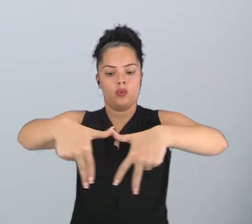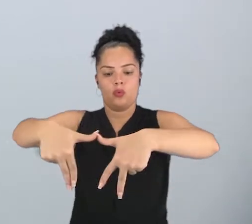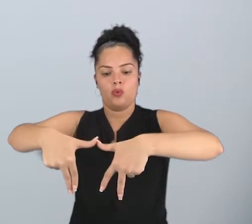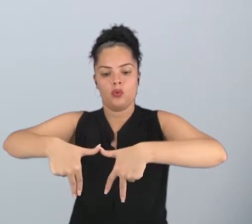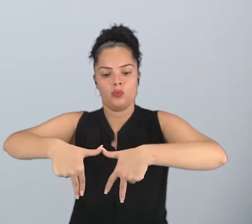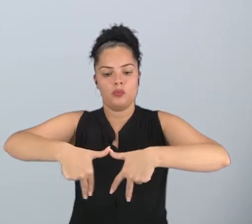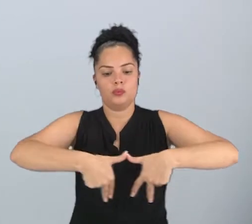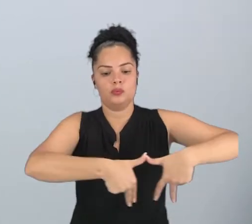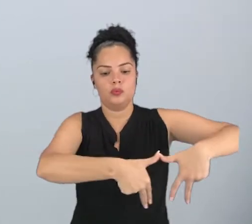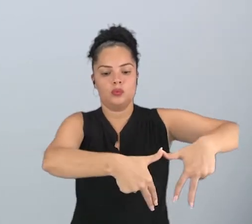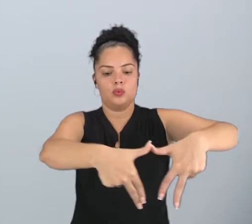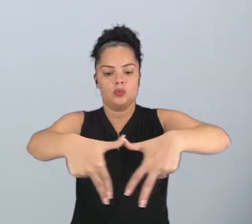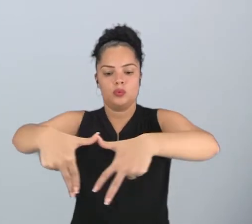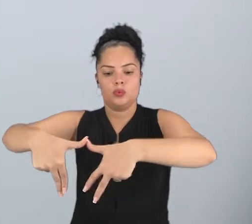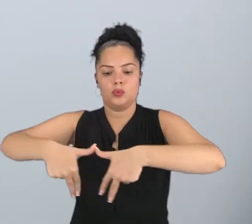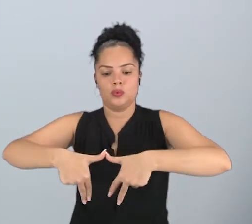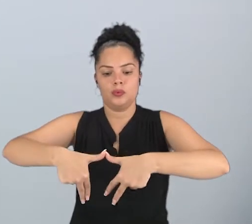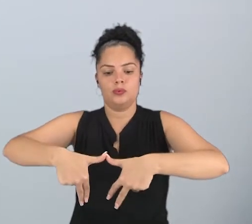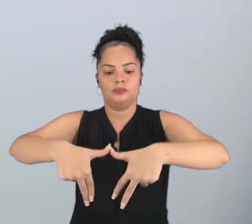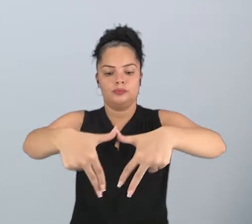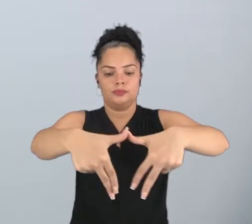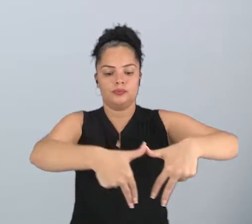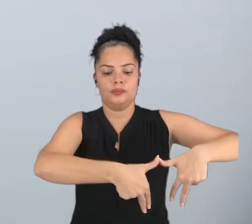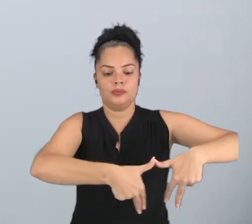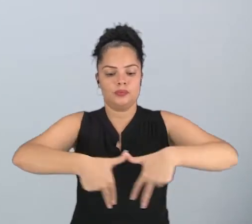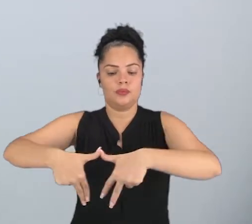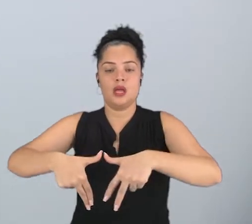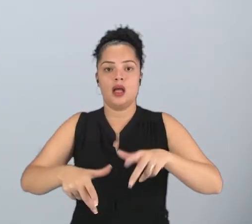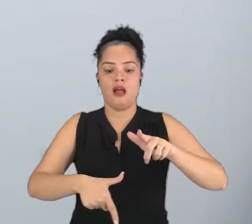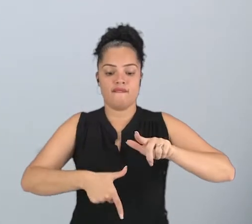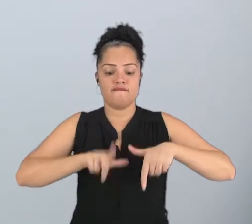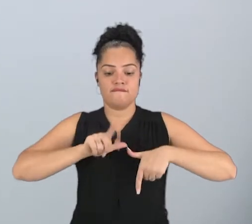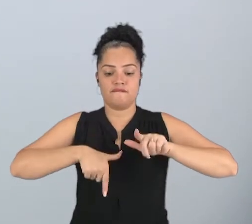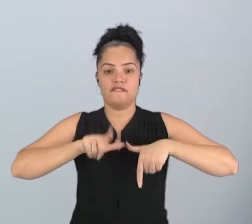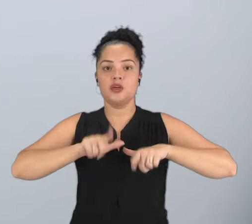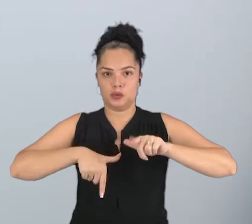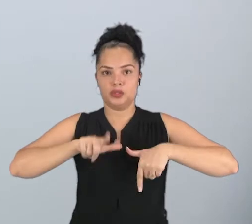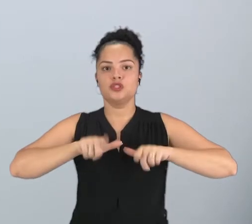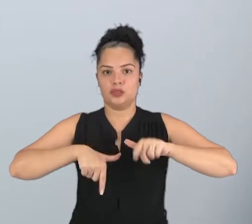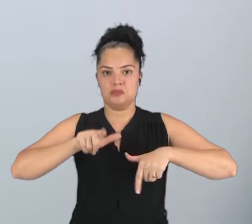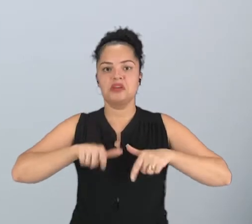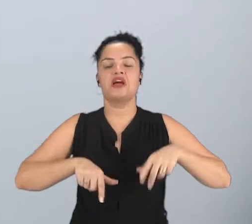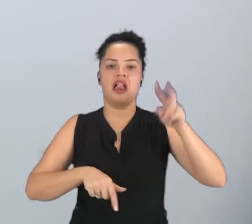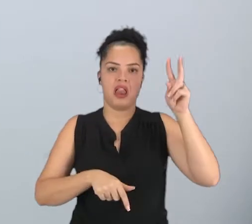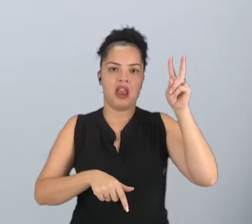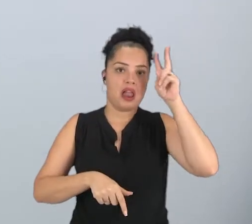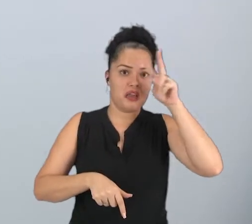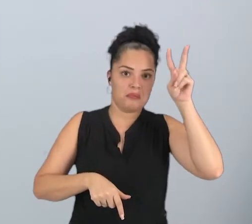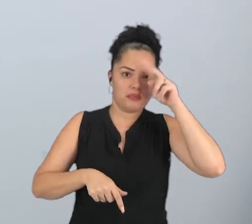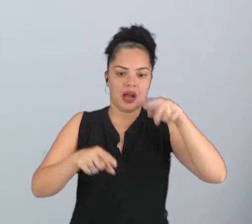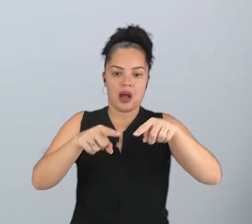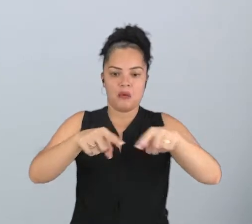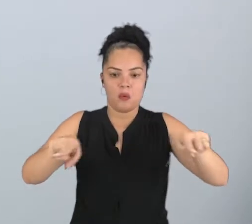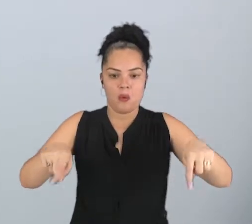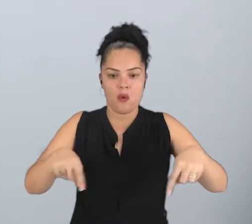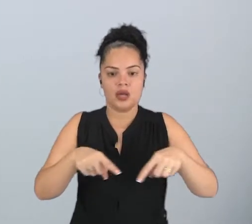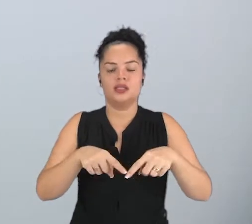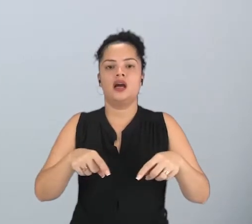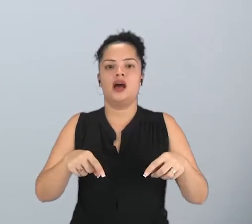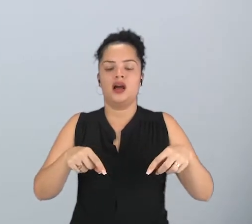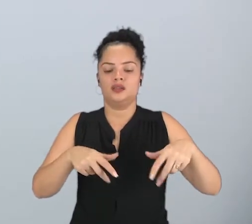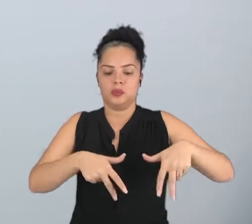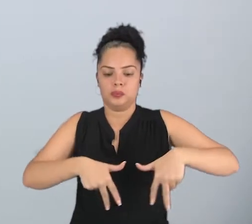círculos, triângulos, e tudo isso porque tem uma representação. O quadrado vai lembrar a perfeição, o círculo vai